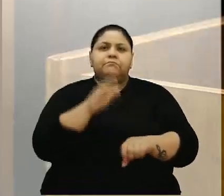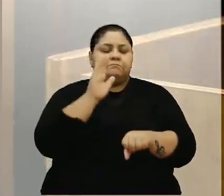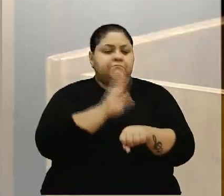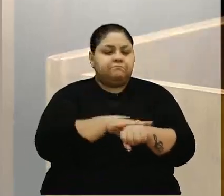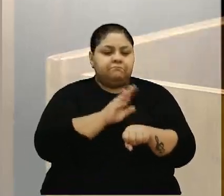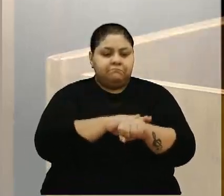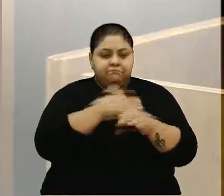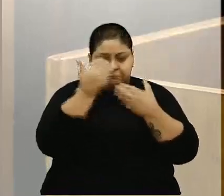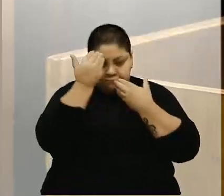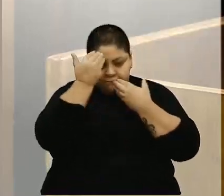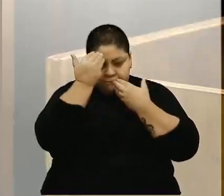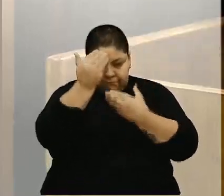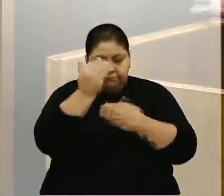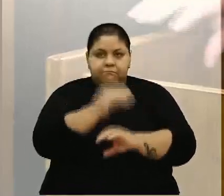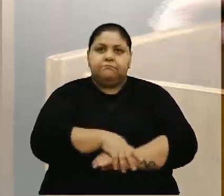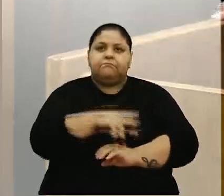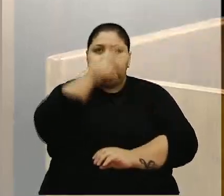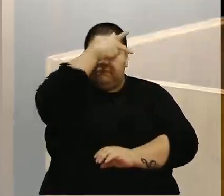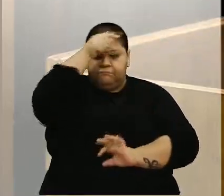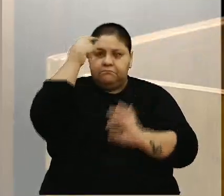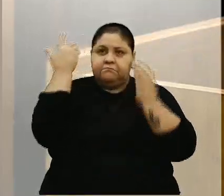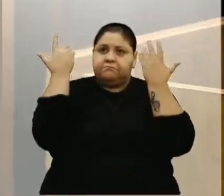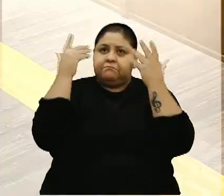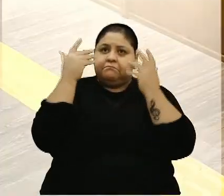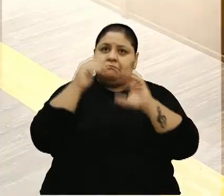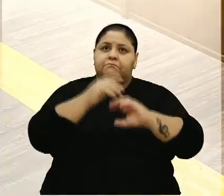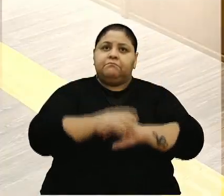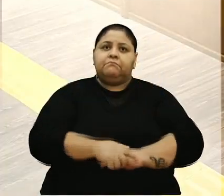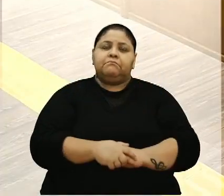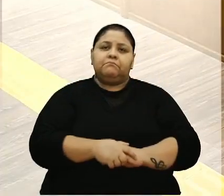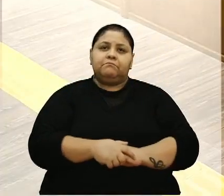momento era isso. Muito obrigado, presidente. Parabéns, prefeito e João Eza. Declaração de líder do